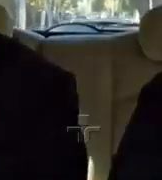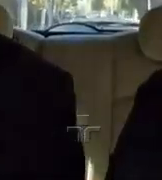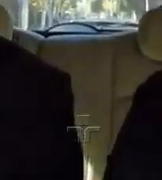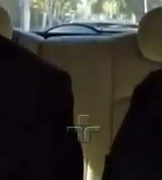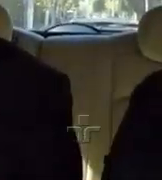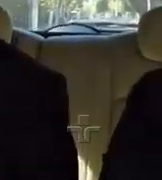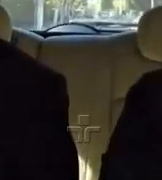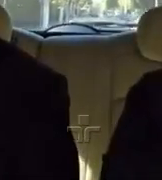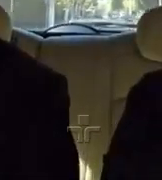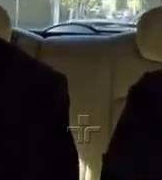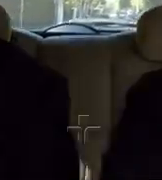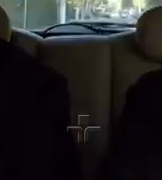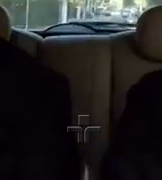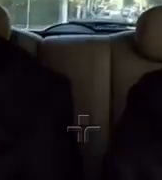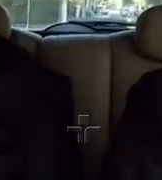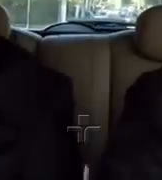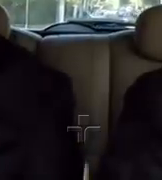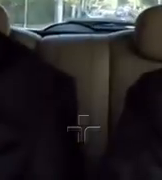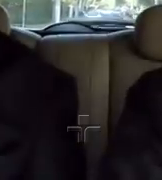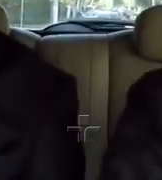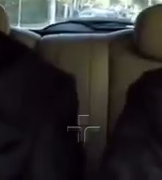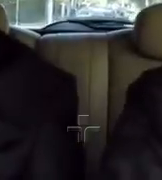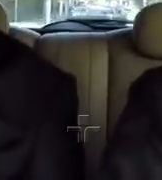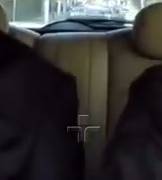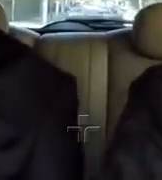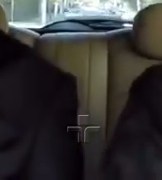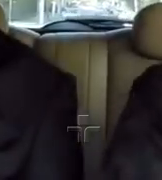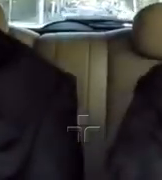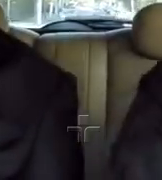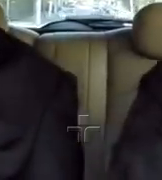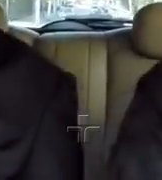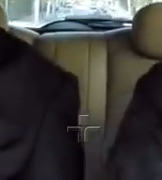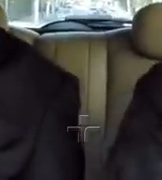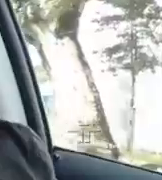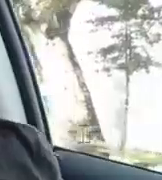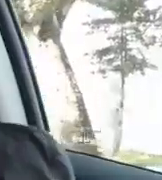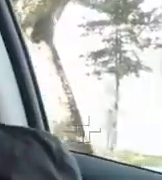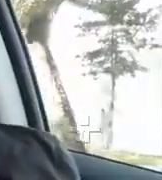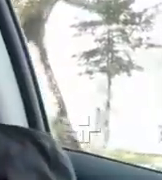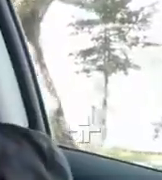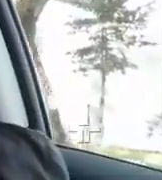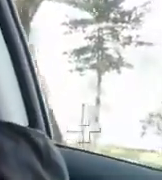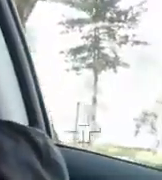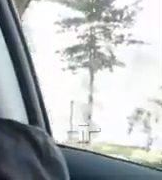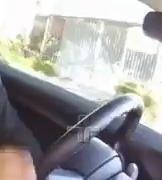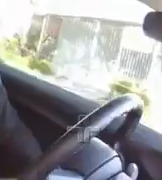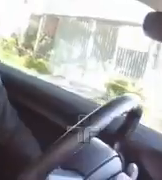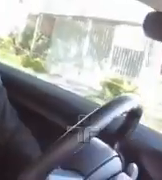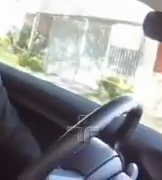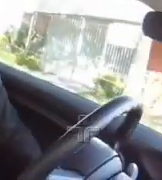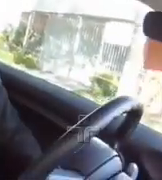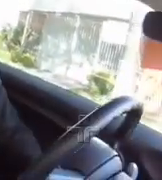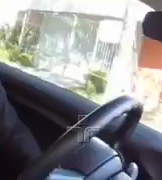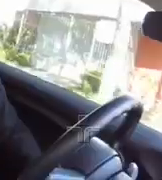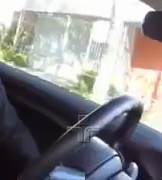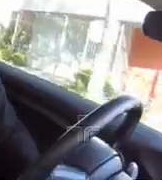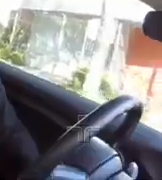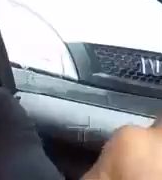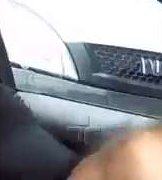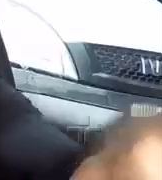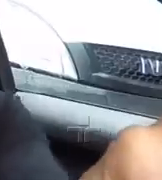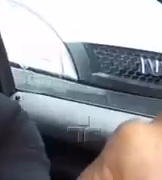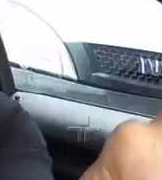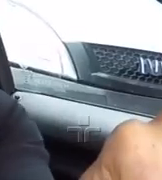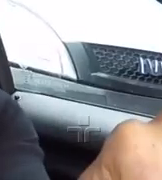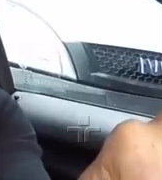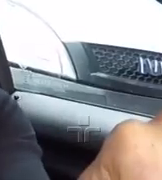alguém que seja de maneira contínua feliz é uma impossibilidade dele ser feliz. Mesmo se casar com Cortella, não vai jamais, ao contrário.